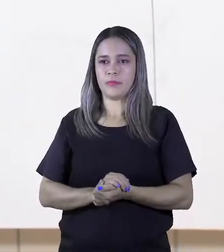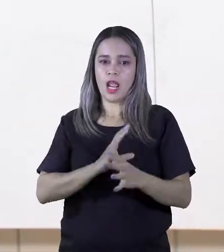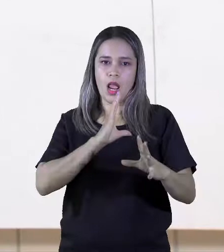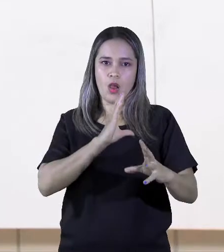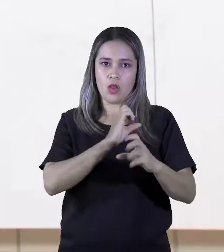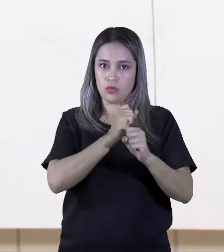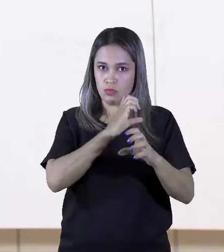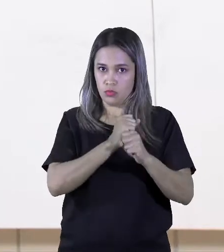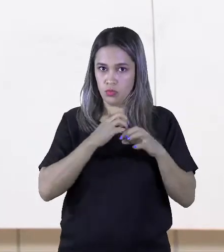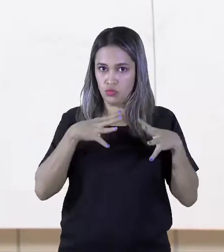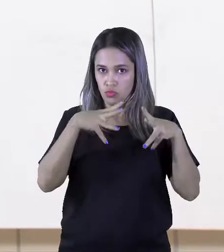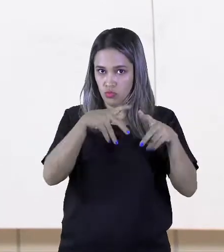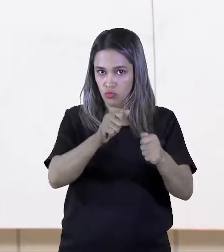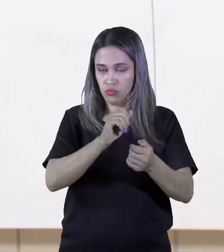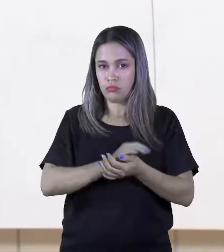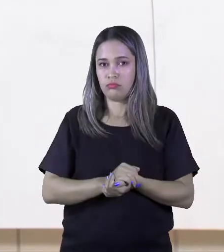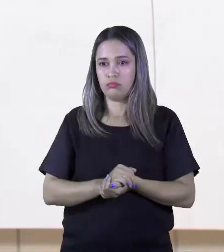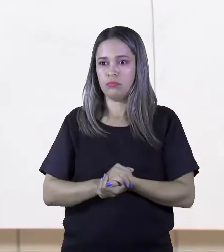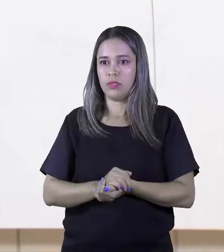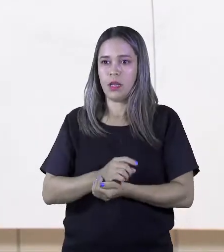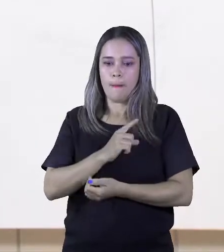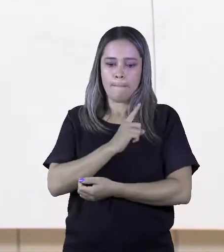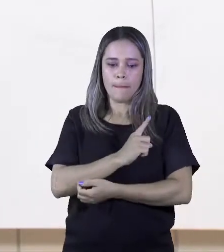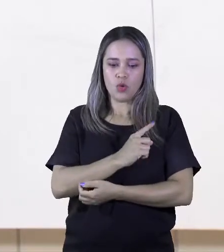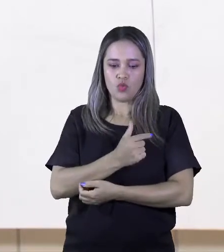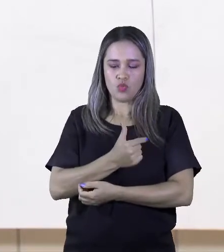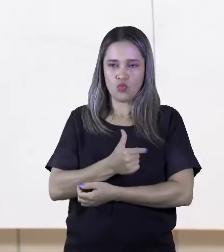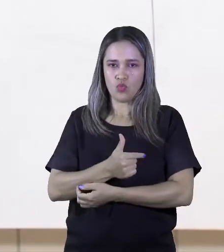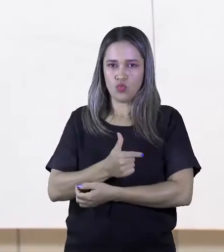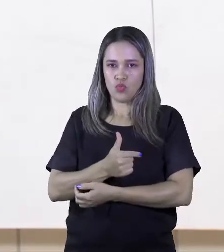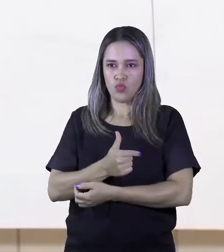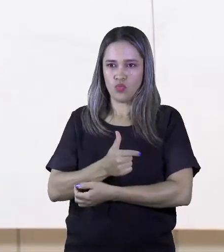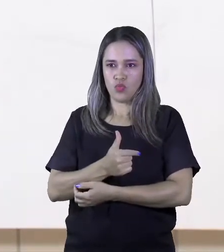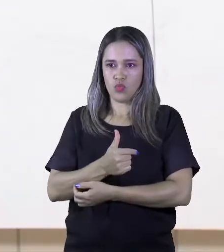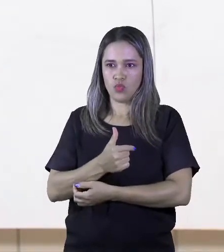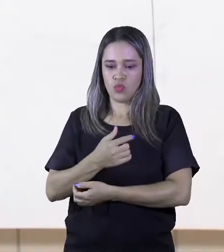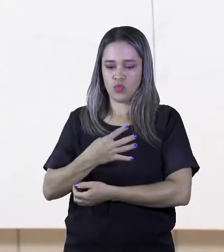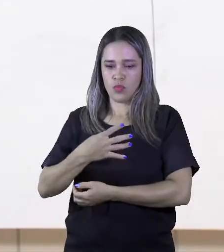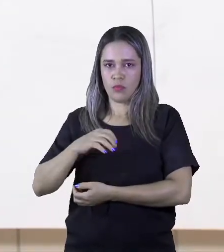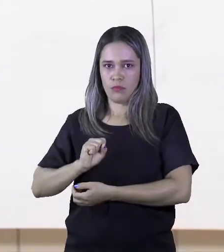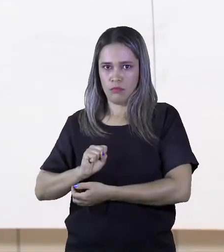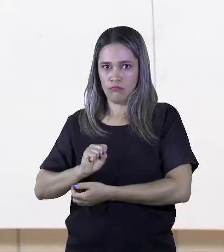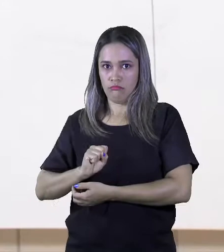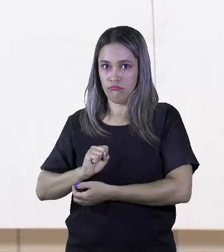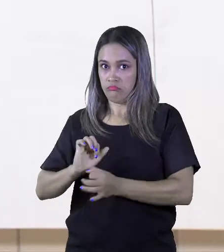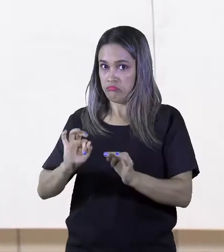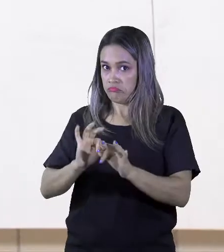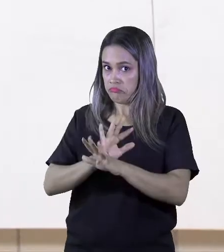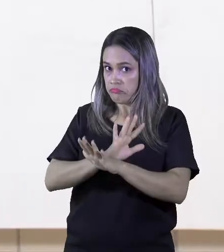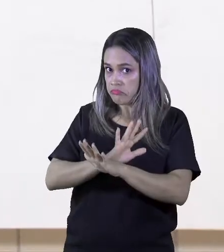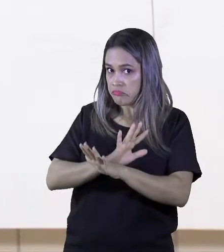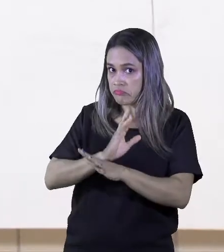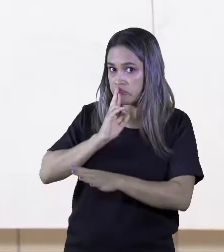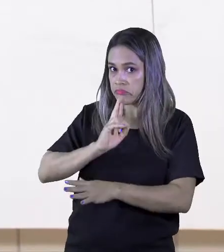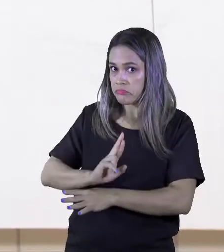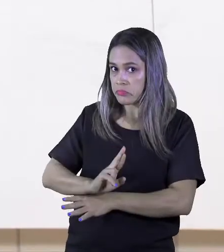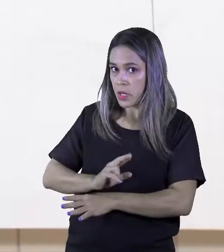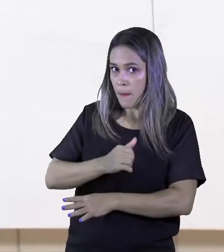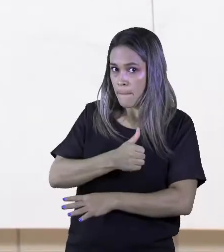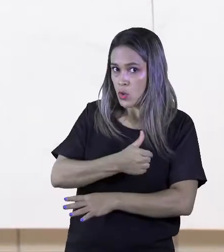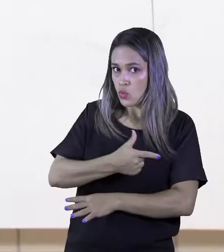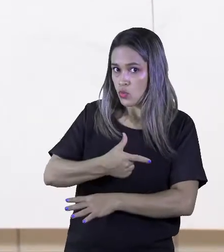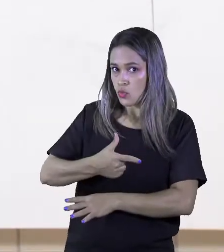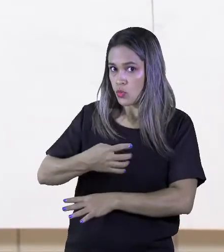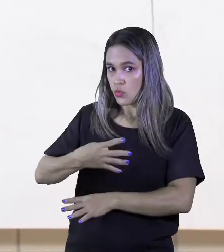Somo tudo agora, 1.248. Terminei? A minha resposta é